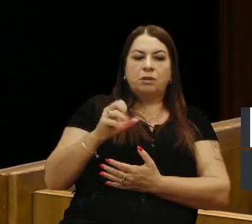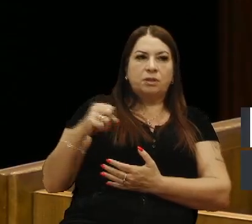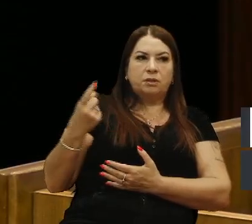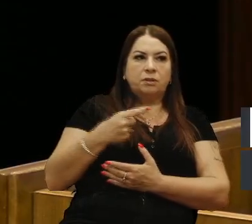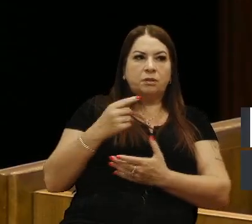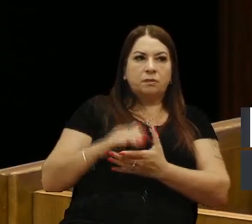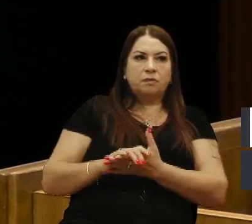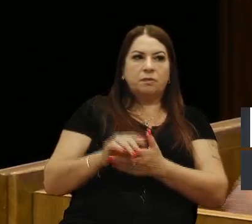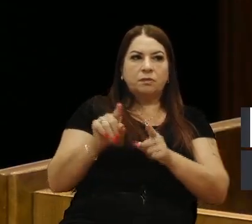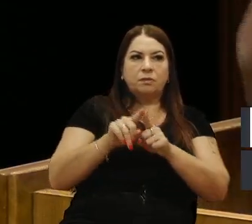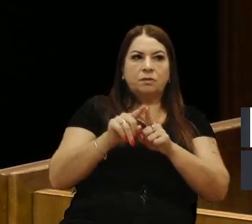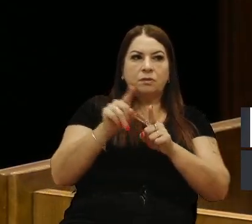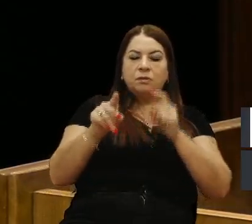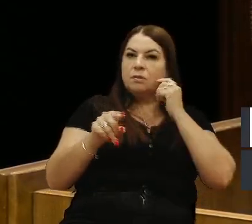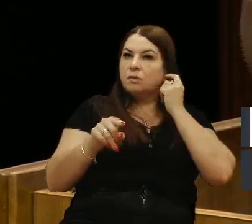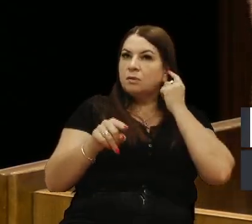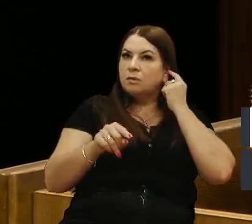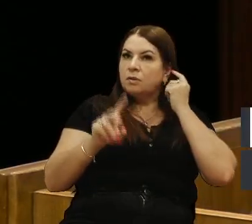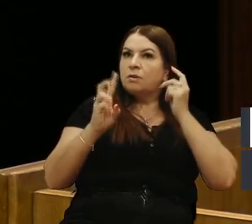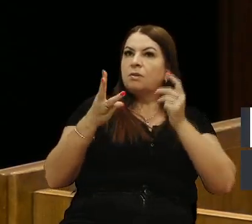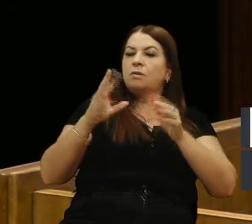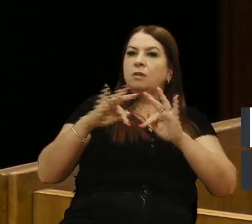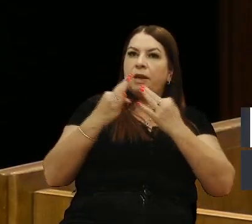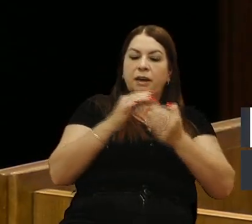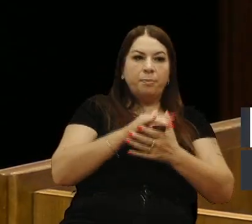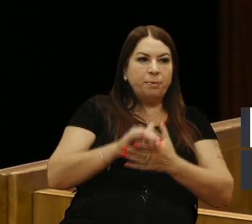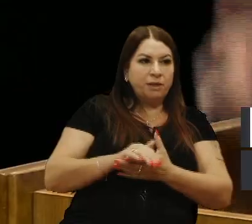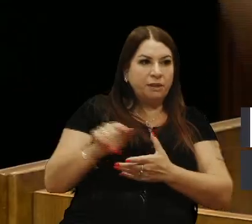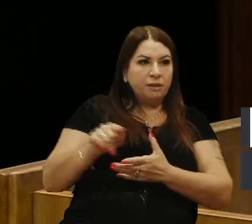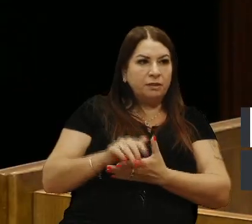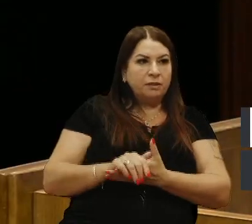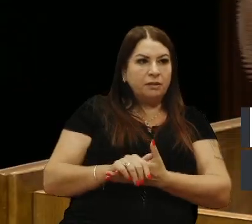reintegração há muitos anos, 3 famílias ocuparam